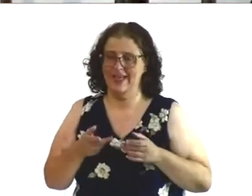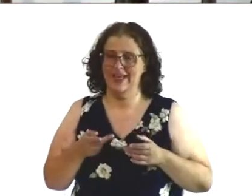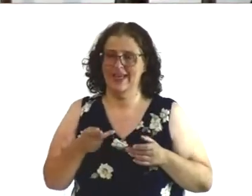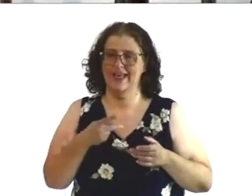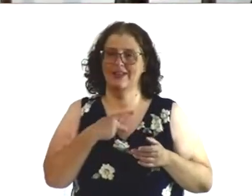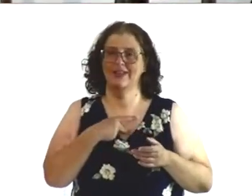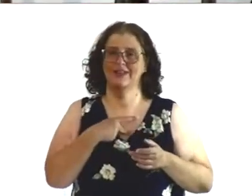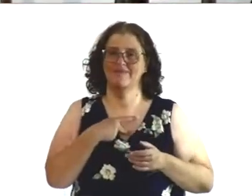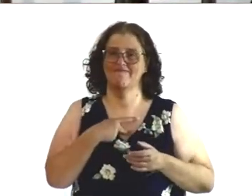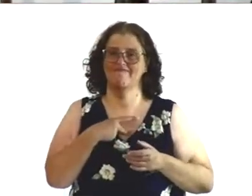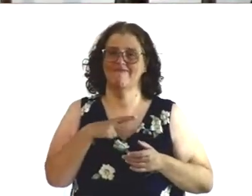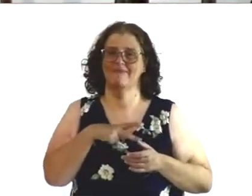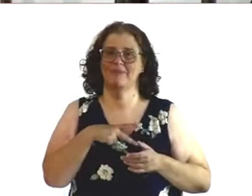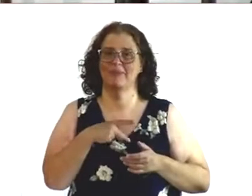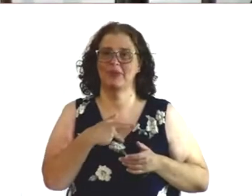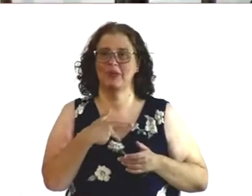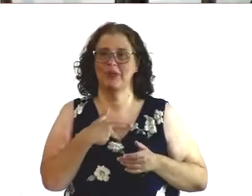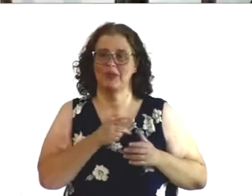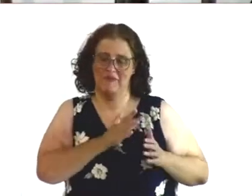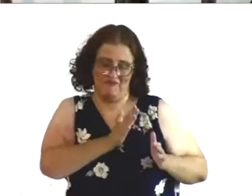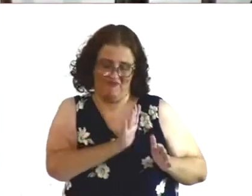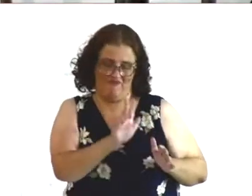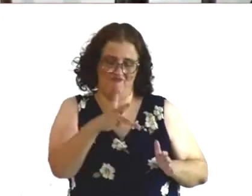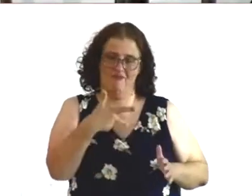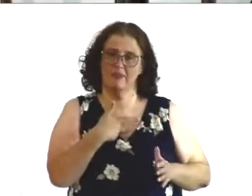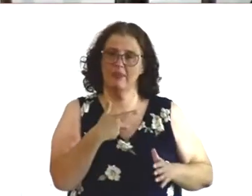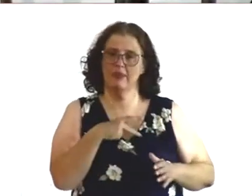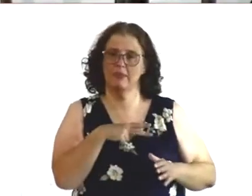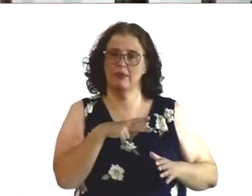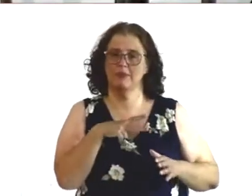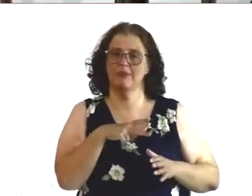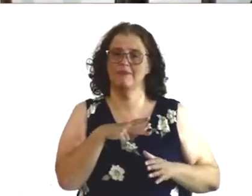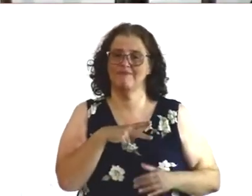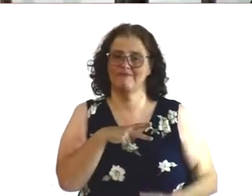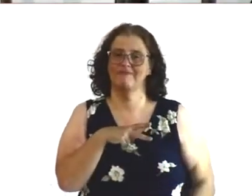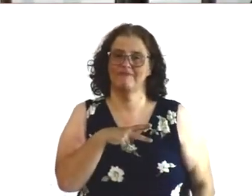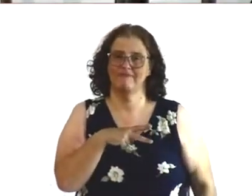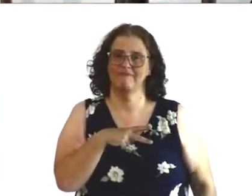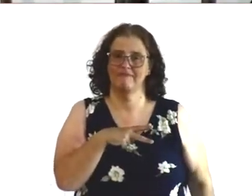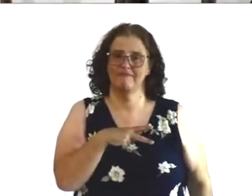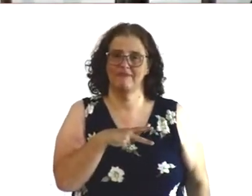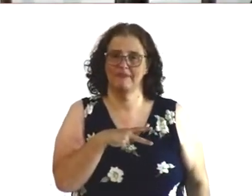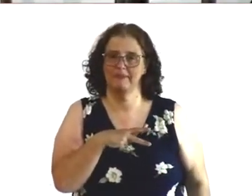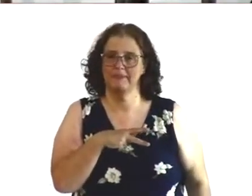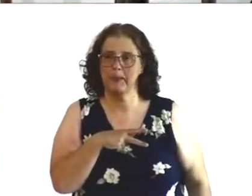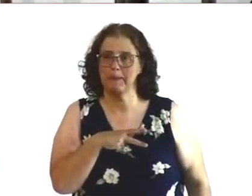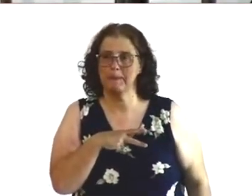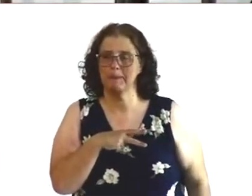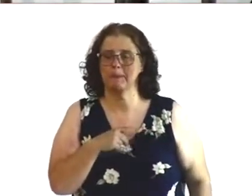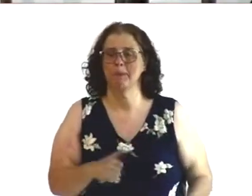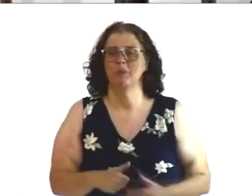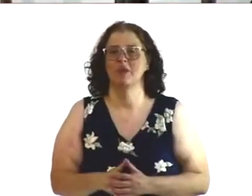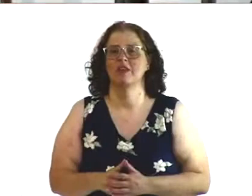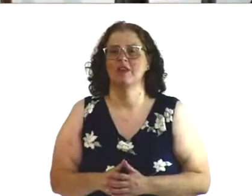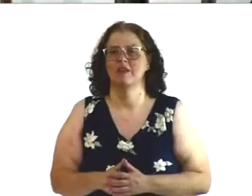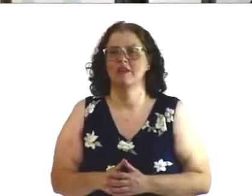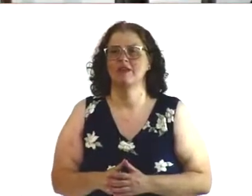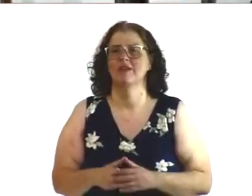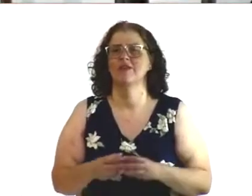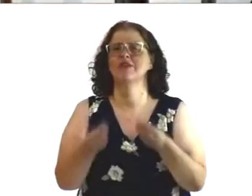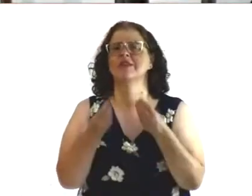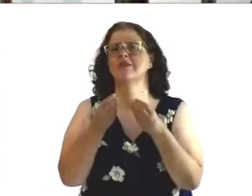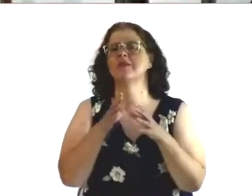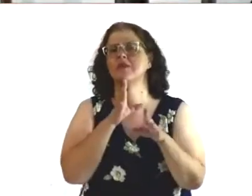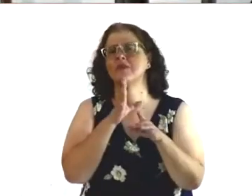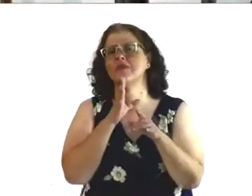Negar-se ou negar-nos a nós mesmos é um duro exercício. Você sabe que é. Você sabe o que